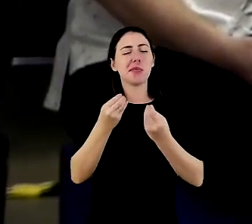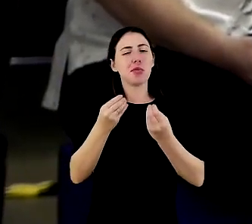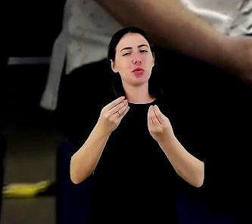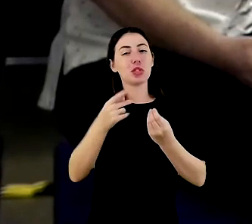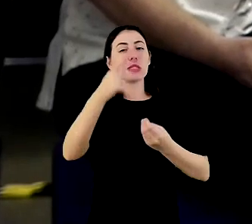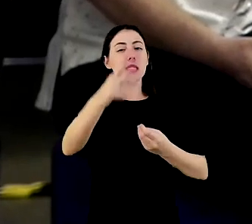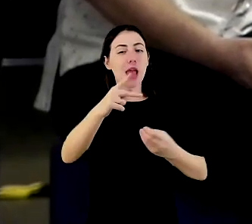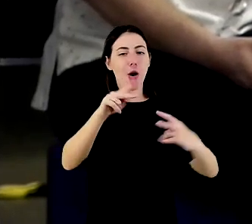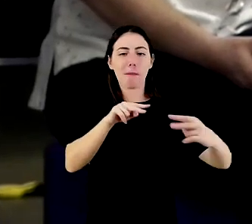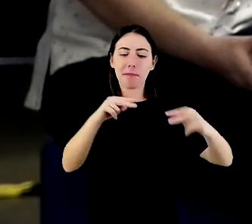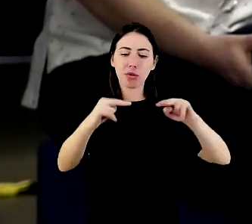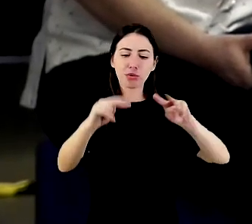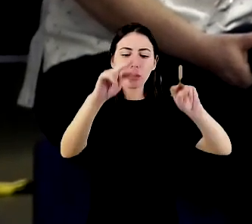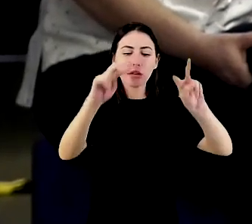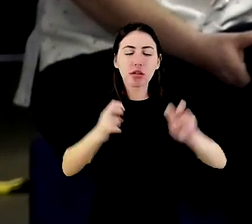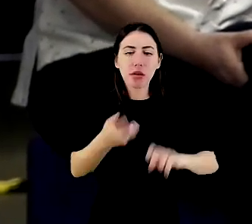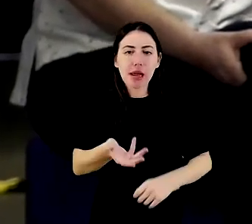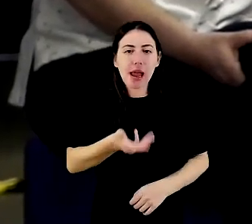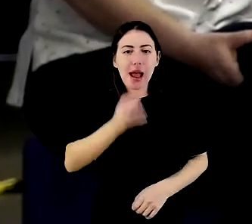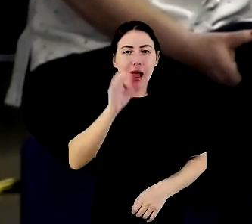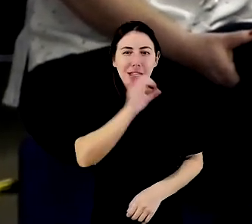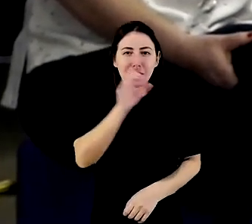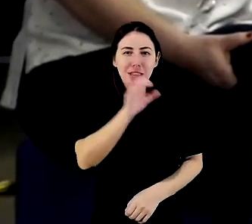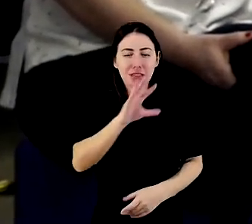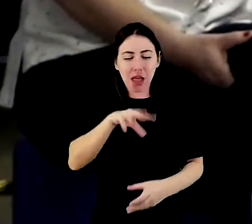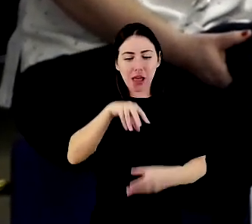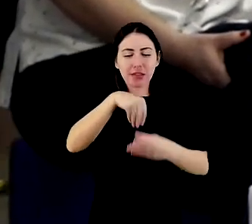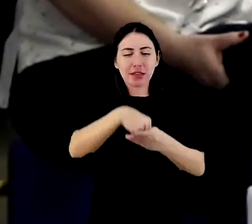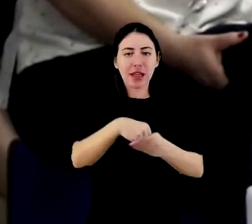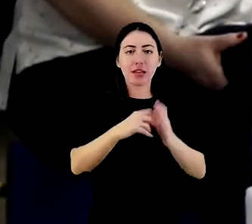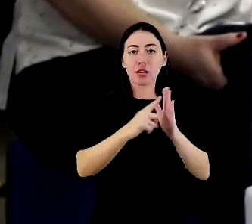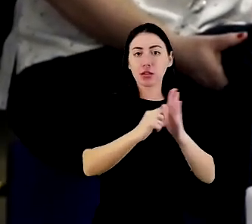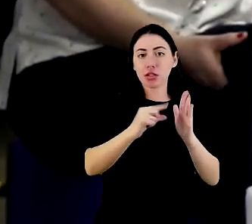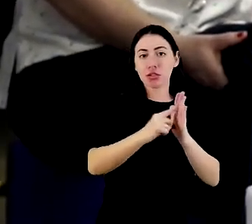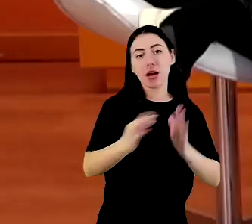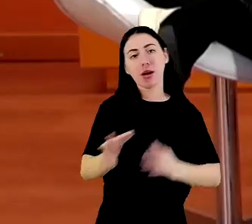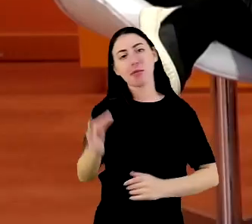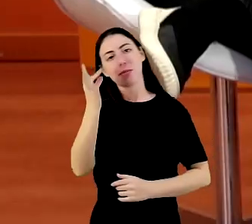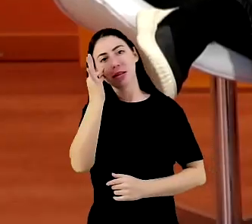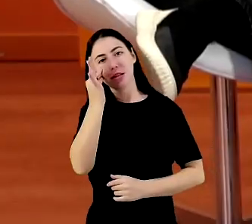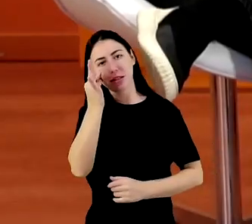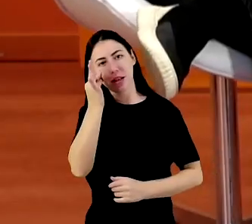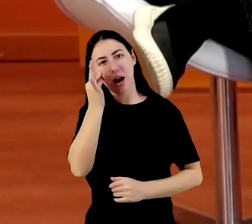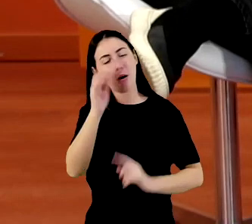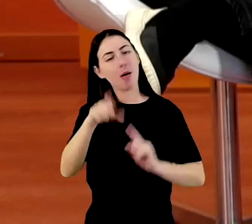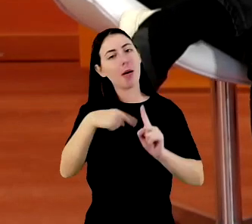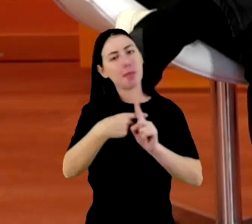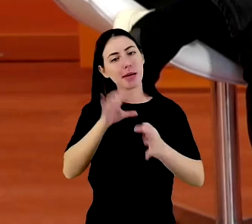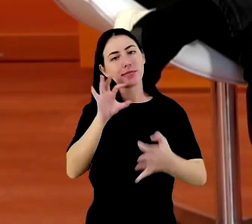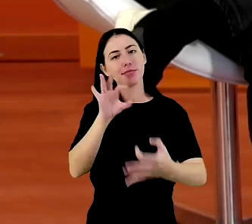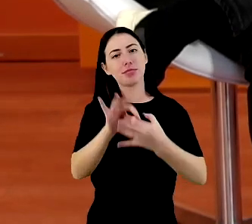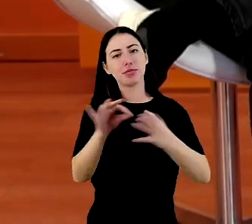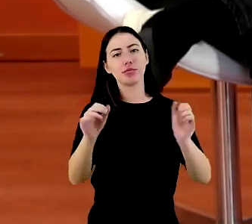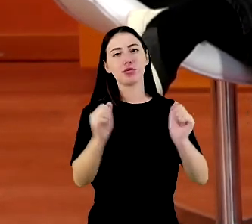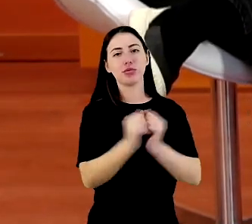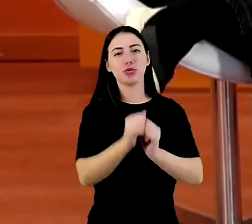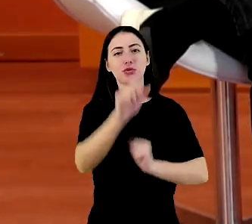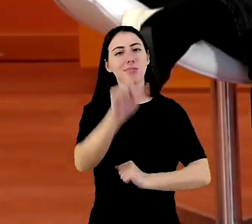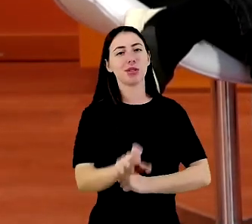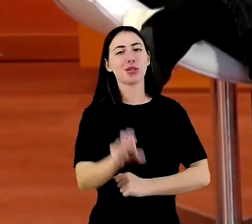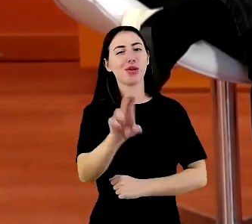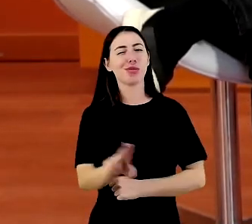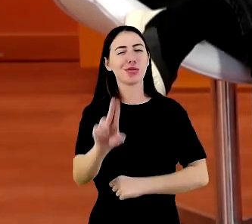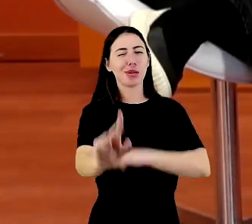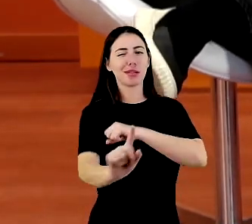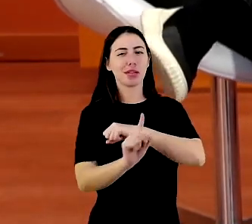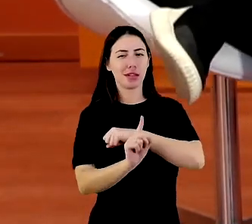nessa jornada de Fígito junto com os clientes. Eu acho fundamental você, de